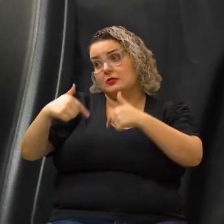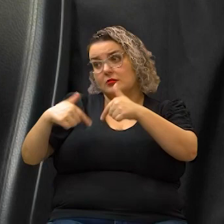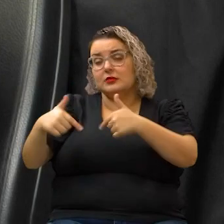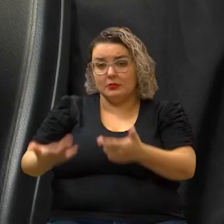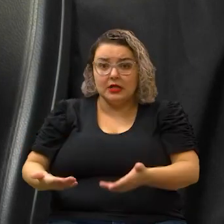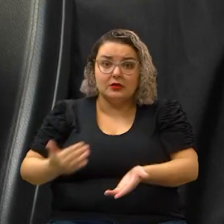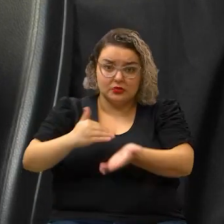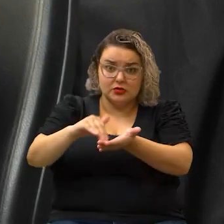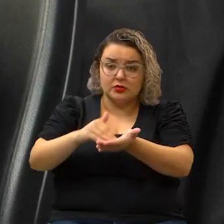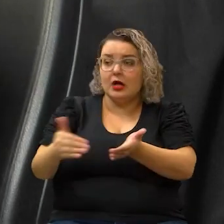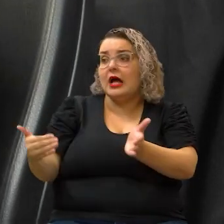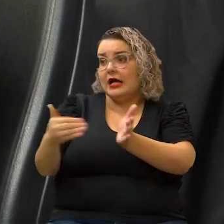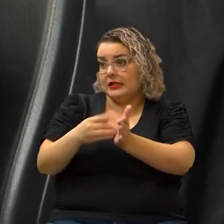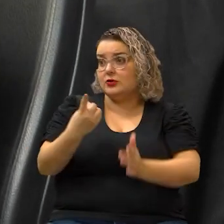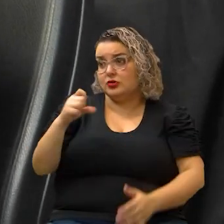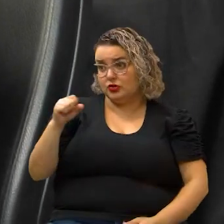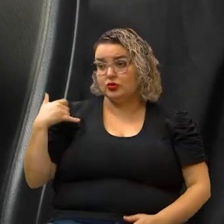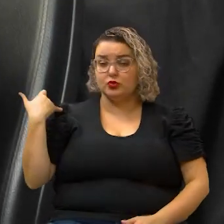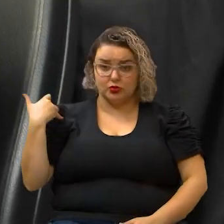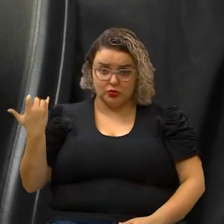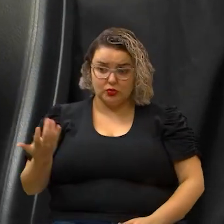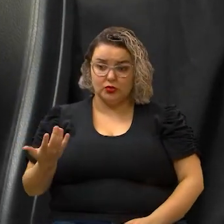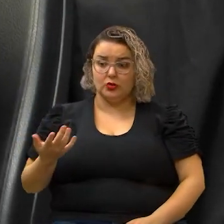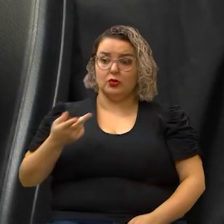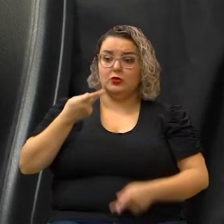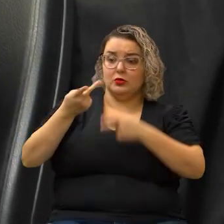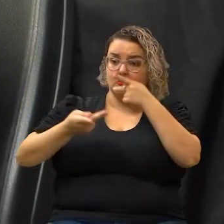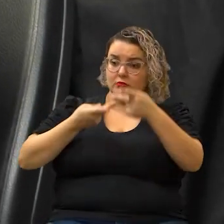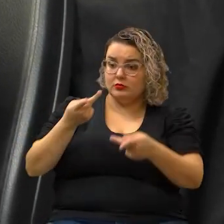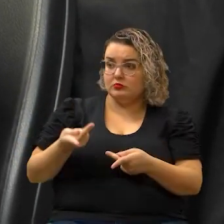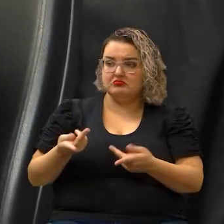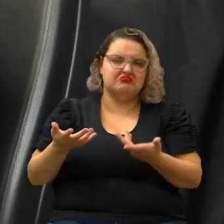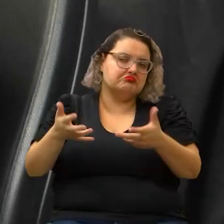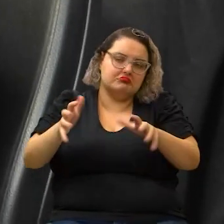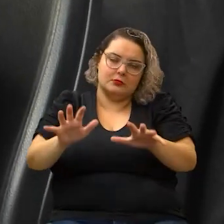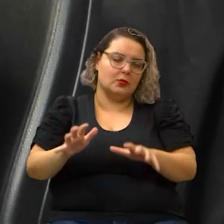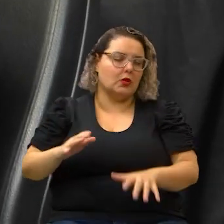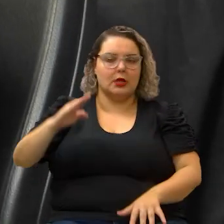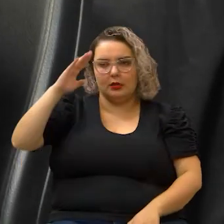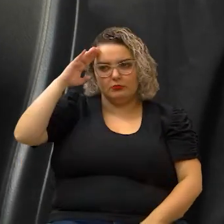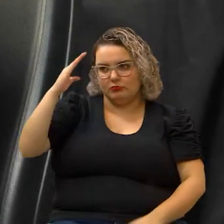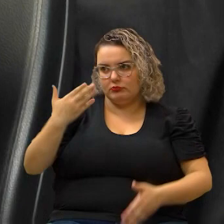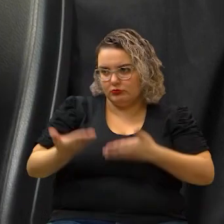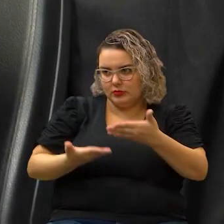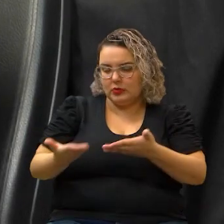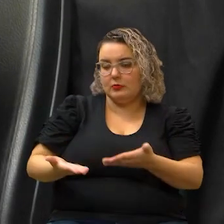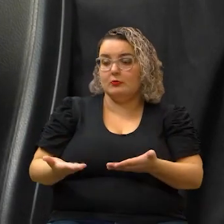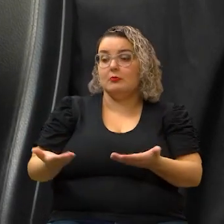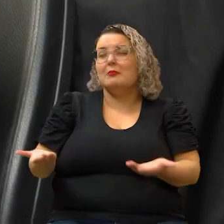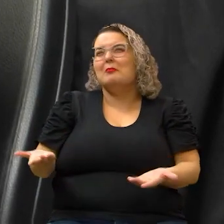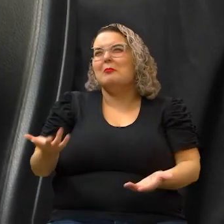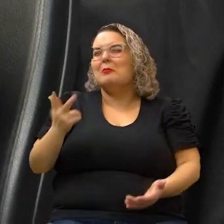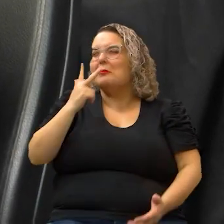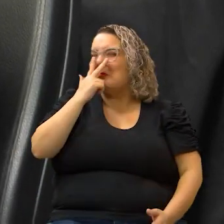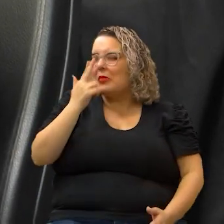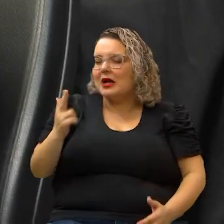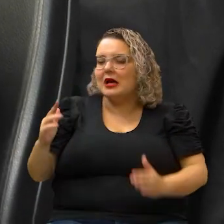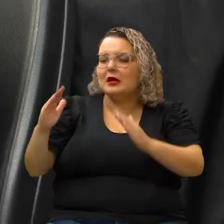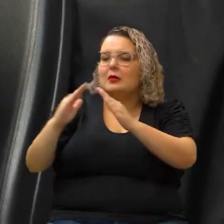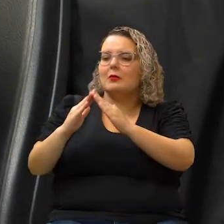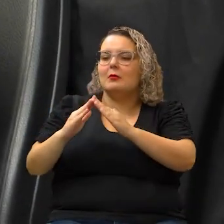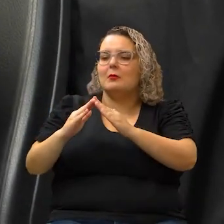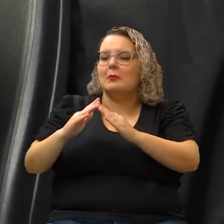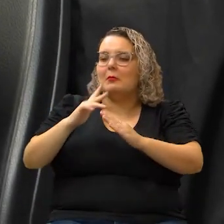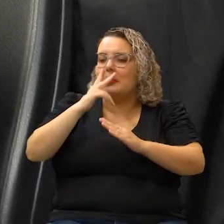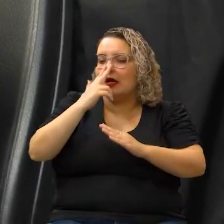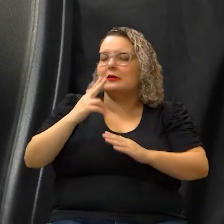escritório, trabalhei até os 18 anos. Como eu estava falando, eu não queria servir o Exército, mas em casa parece que é uma máquina para servir o exército,